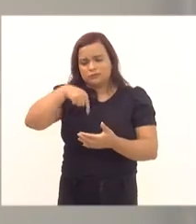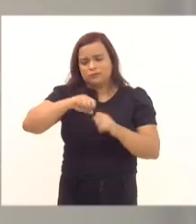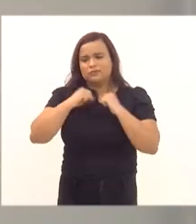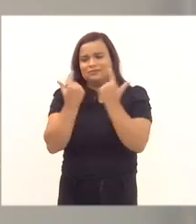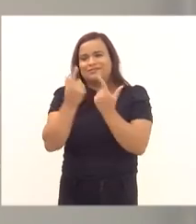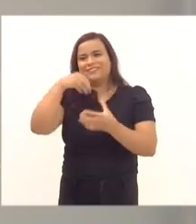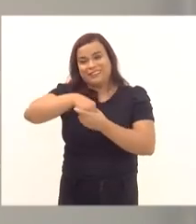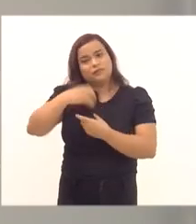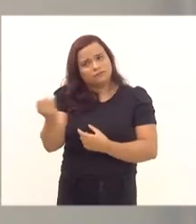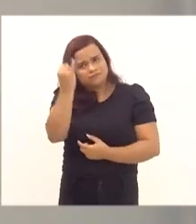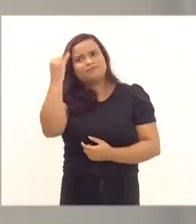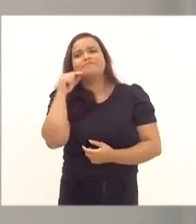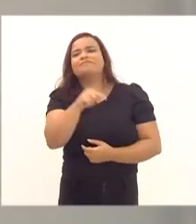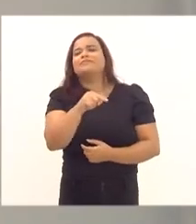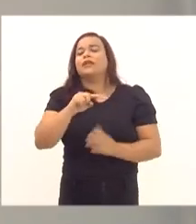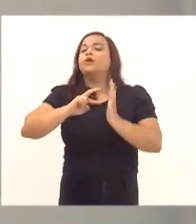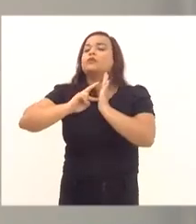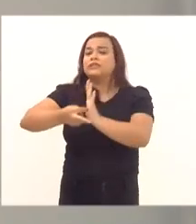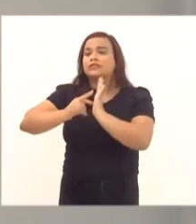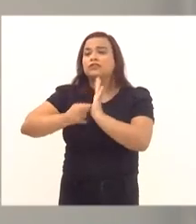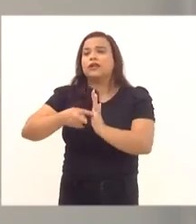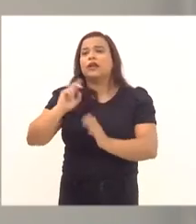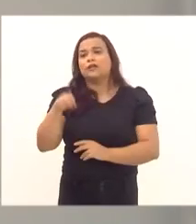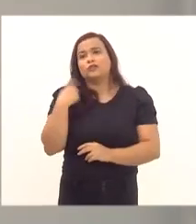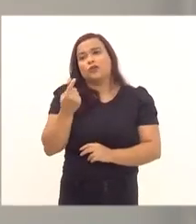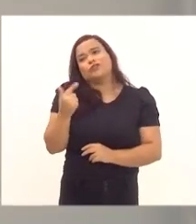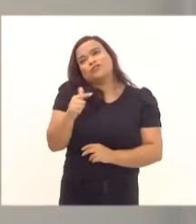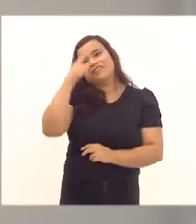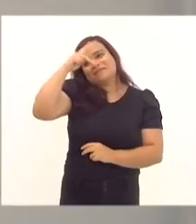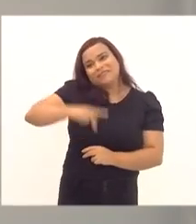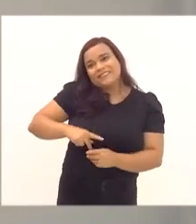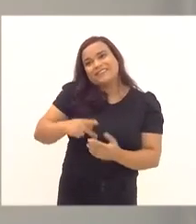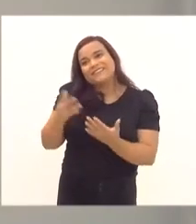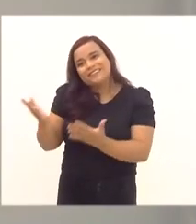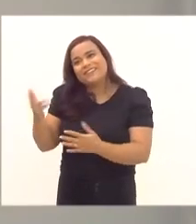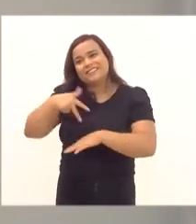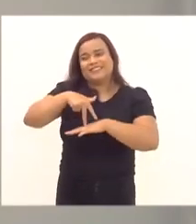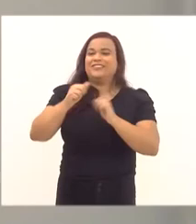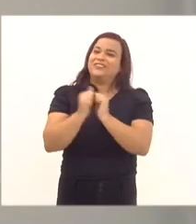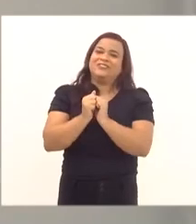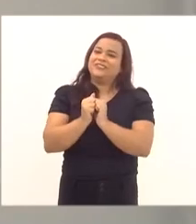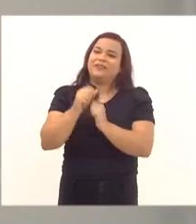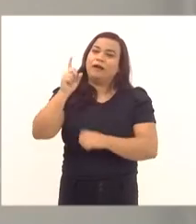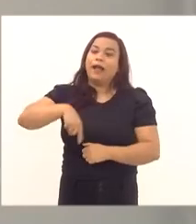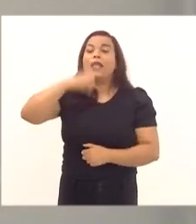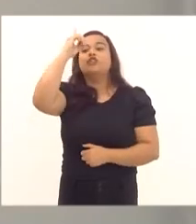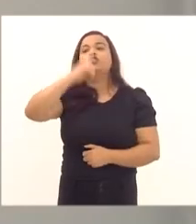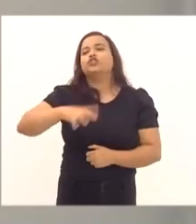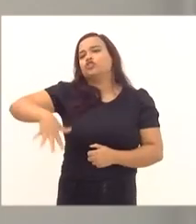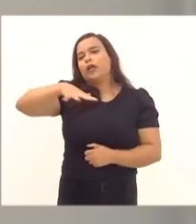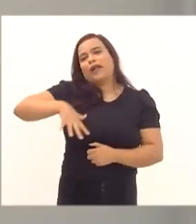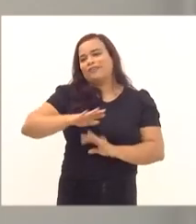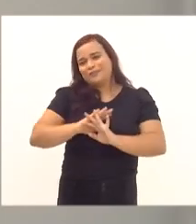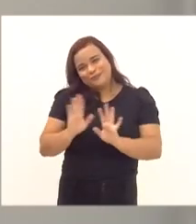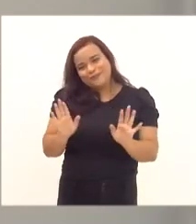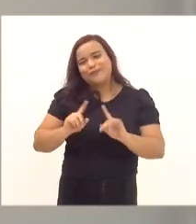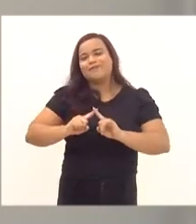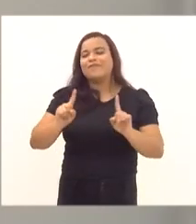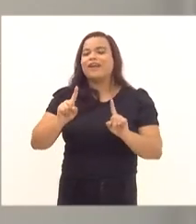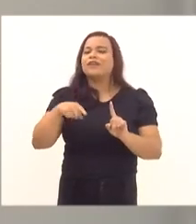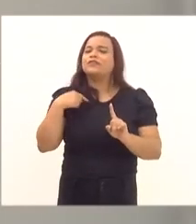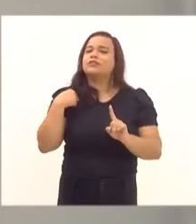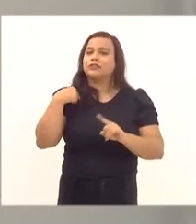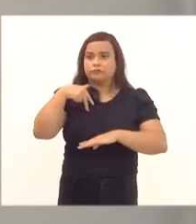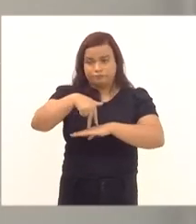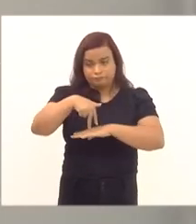Legislativa o nosso Sindicato não tem a figura do presidente né é uma diretoria geral além de tá na